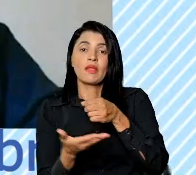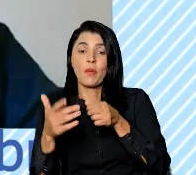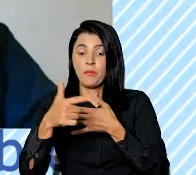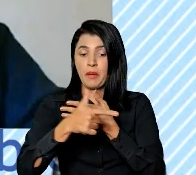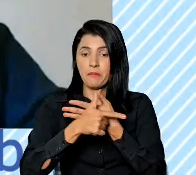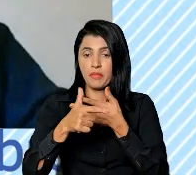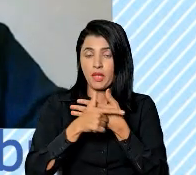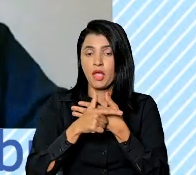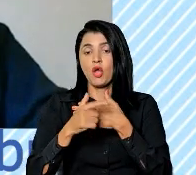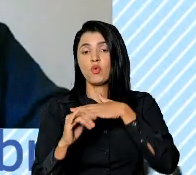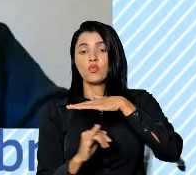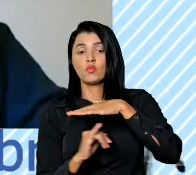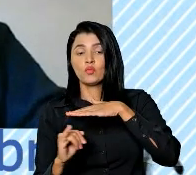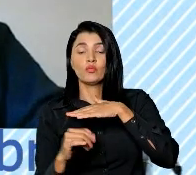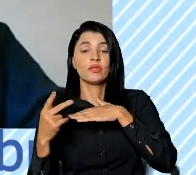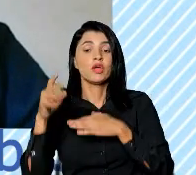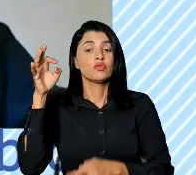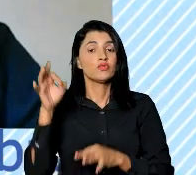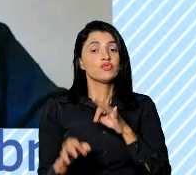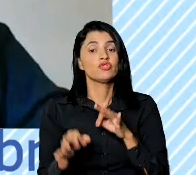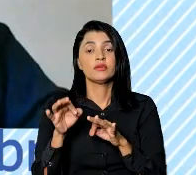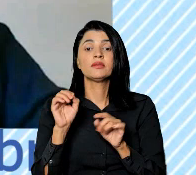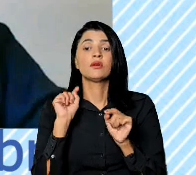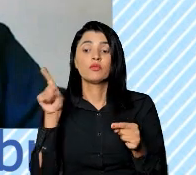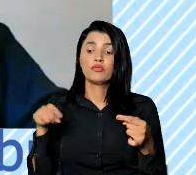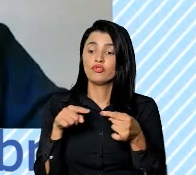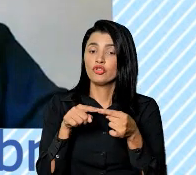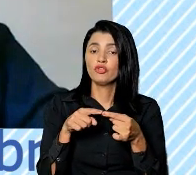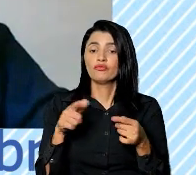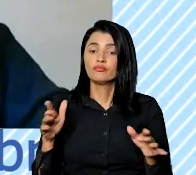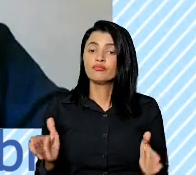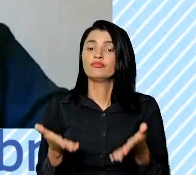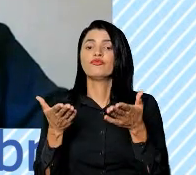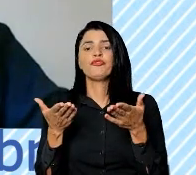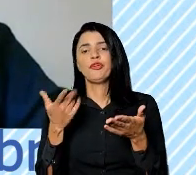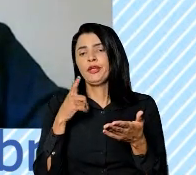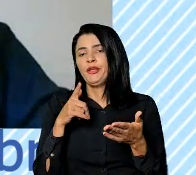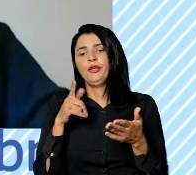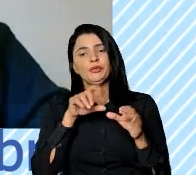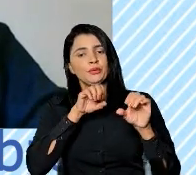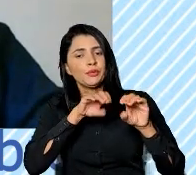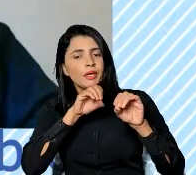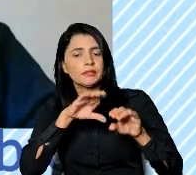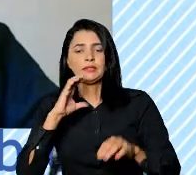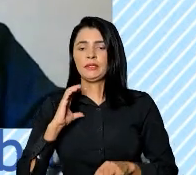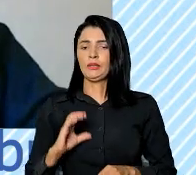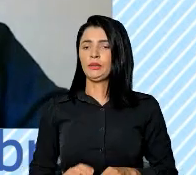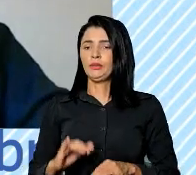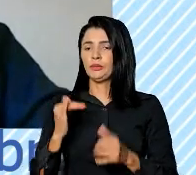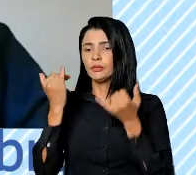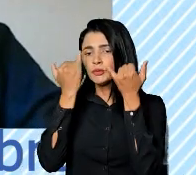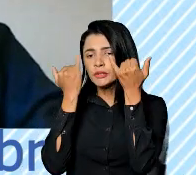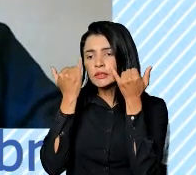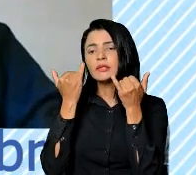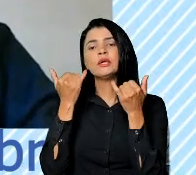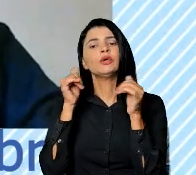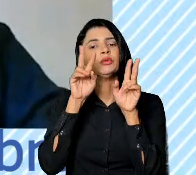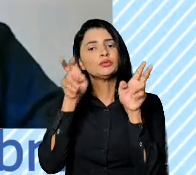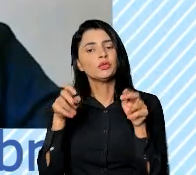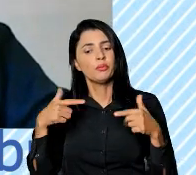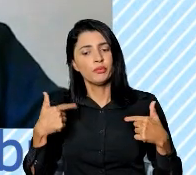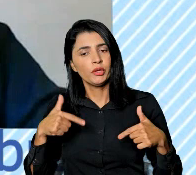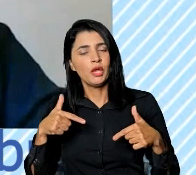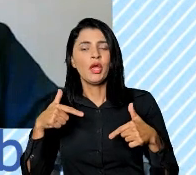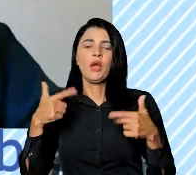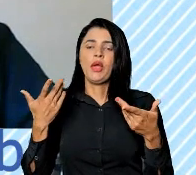Eleitoral, no sentido de promover medidas de educação cidadã, de conscientização acerca do exercício do voto livre